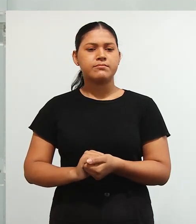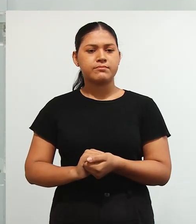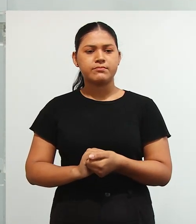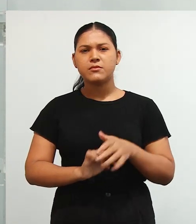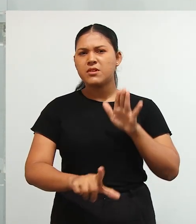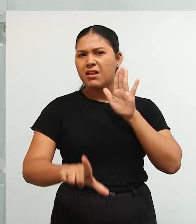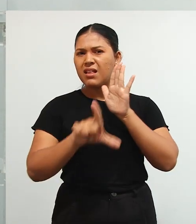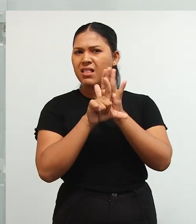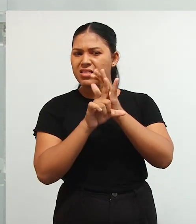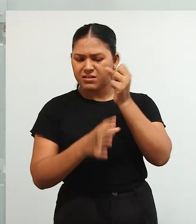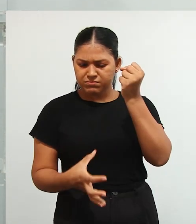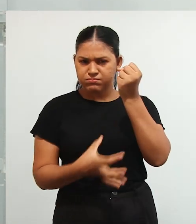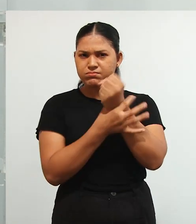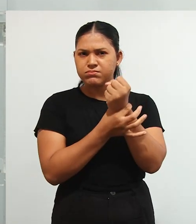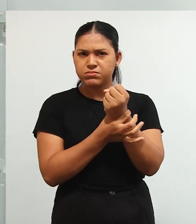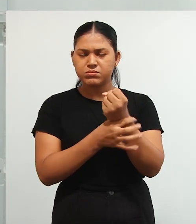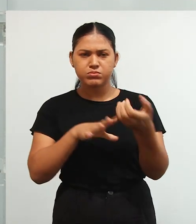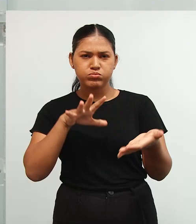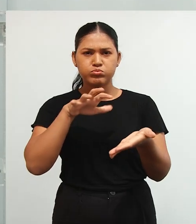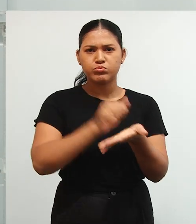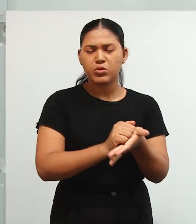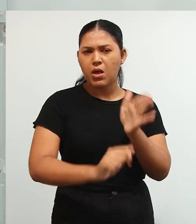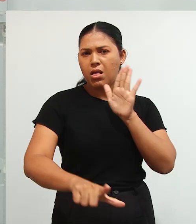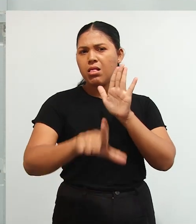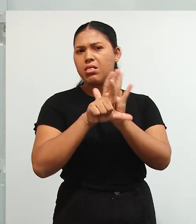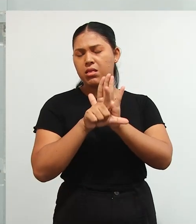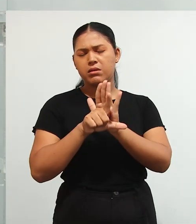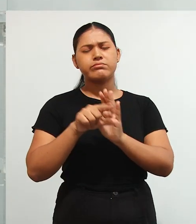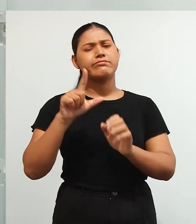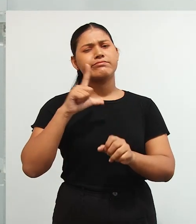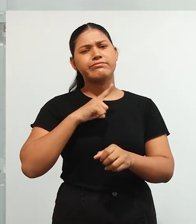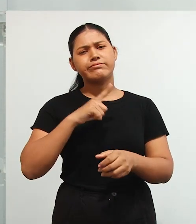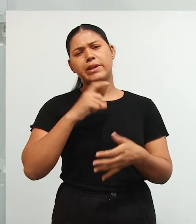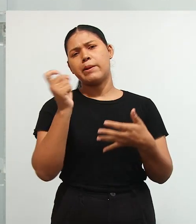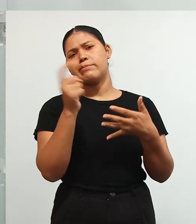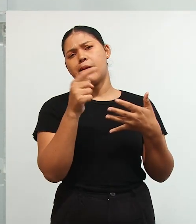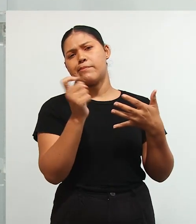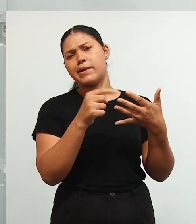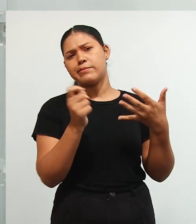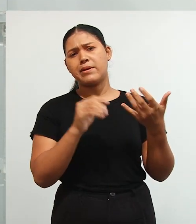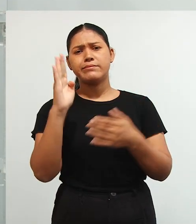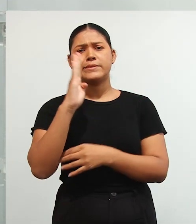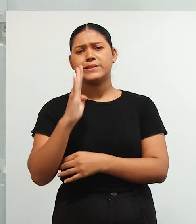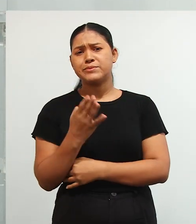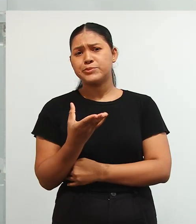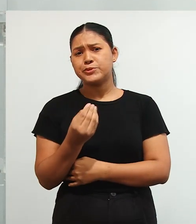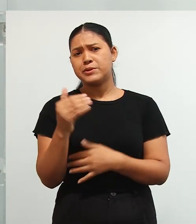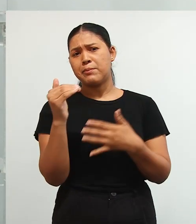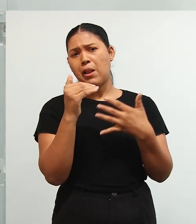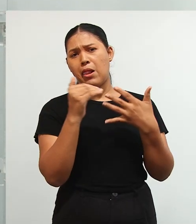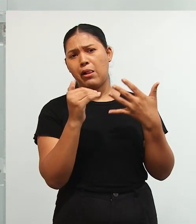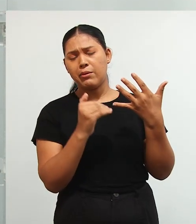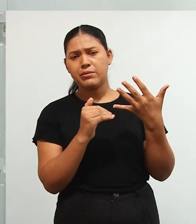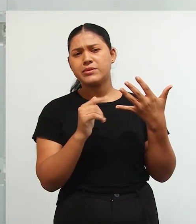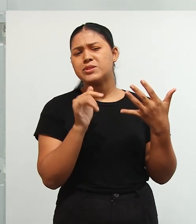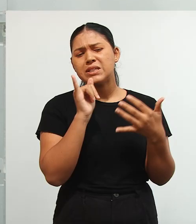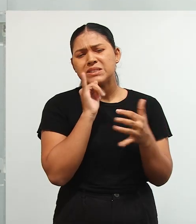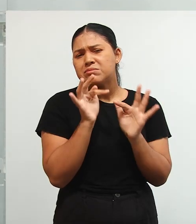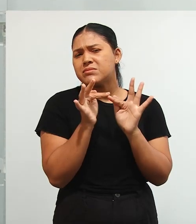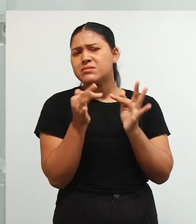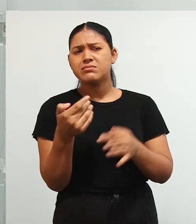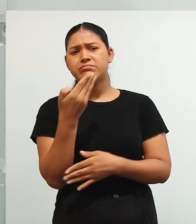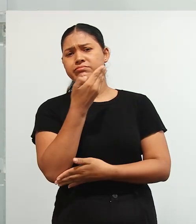legislação que ampara a implementação da lei é o que mais tem no Brasil. Né? Aqui estão apenas alguns poucos